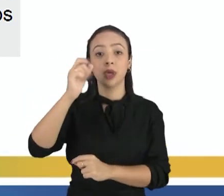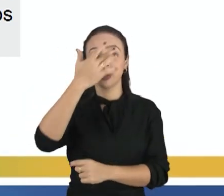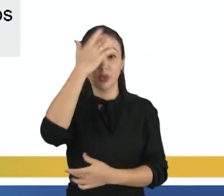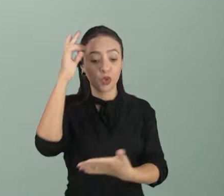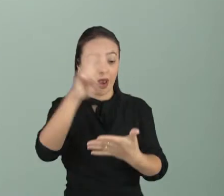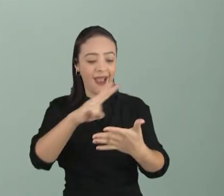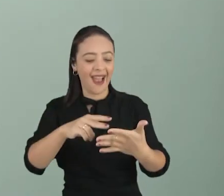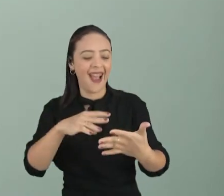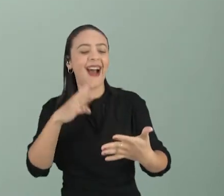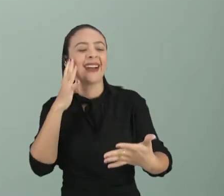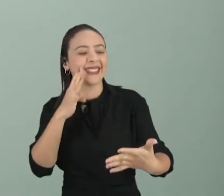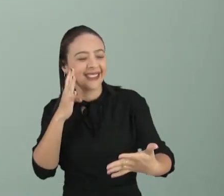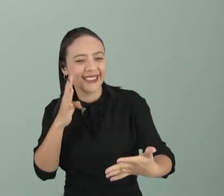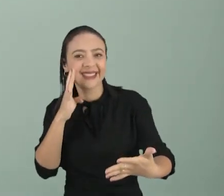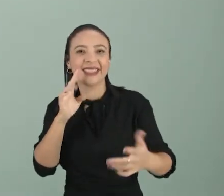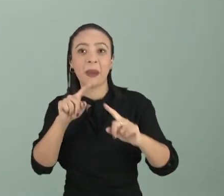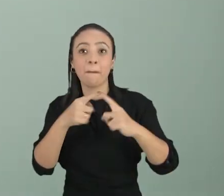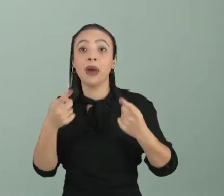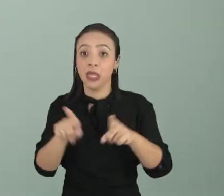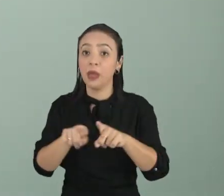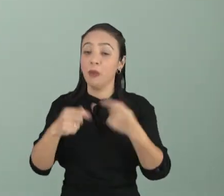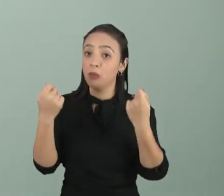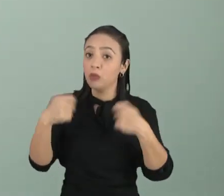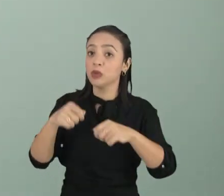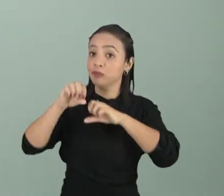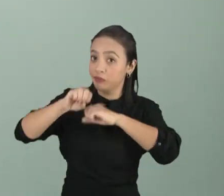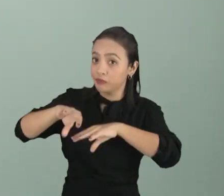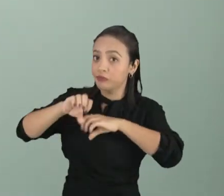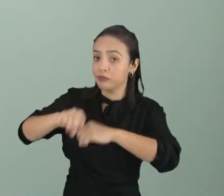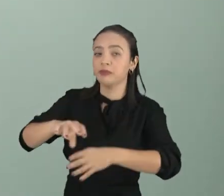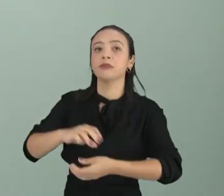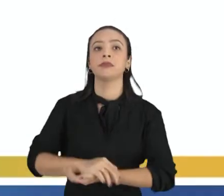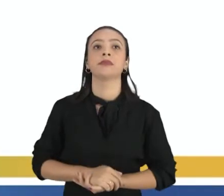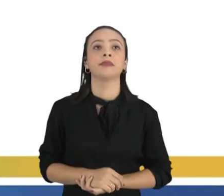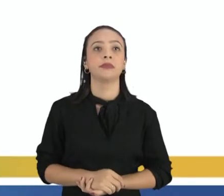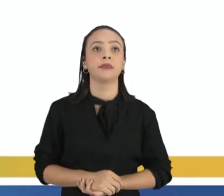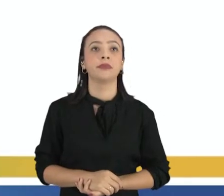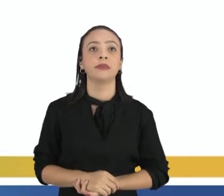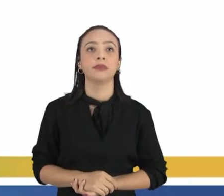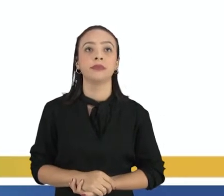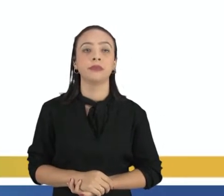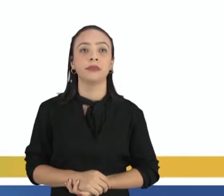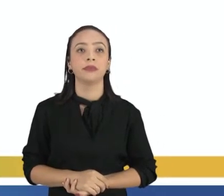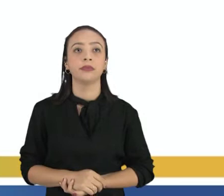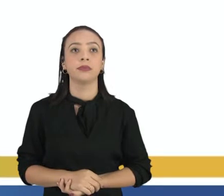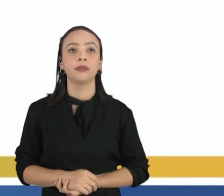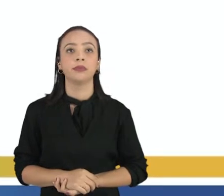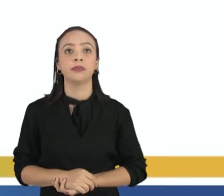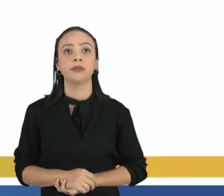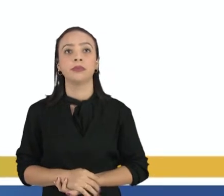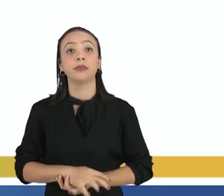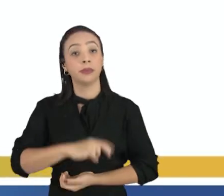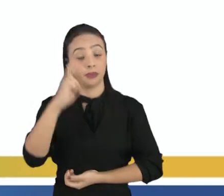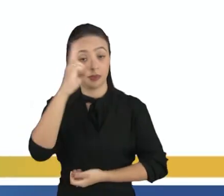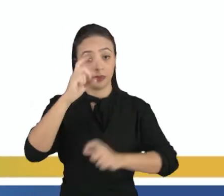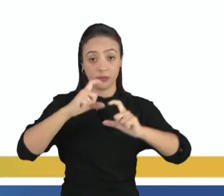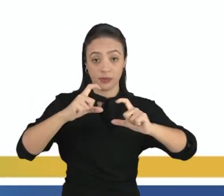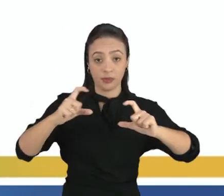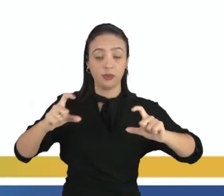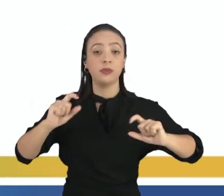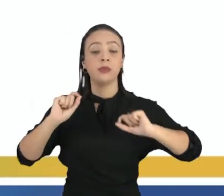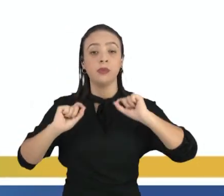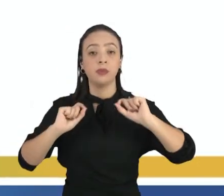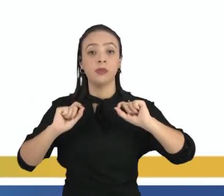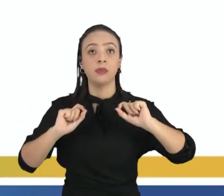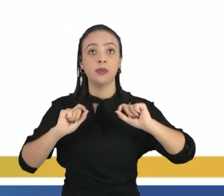divertir o leitor, porém, também pode ensinar, tá bom? Vamos continuar. Essas histórias, como eu disse